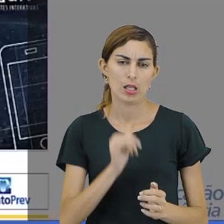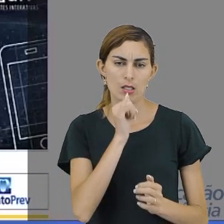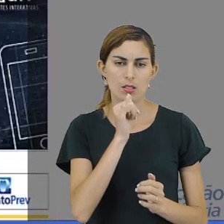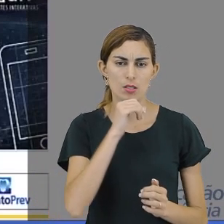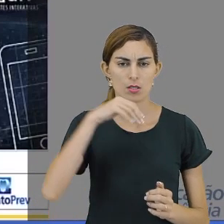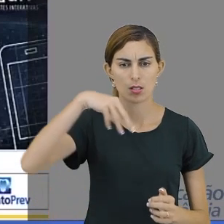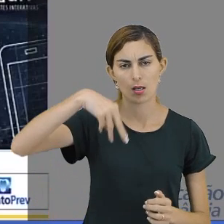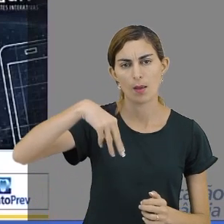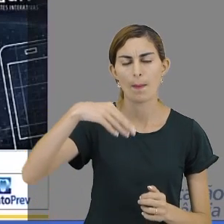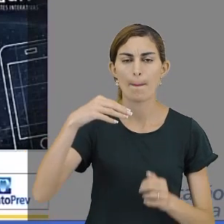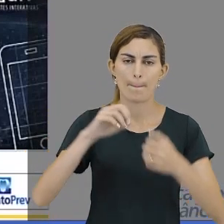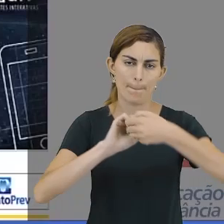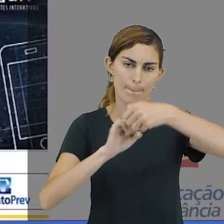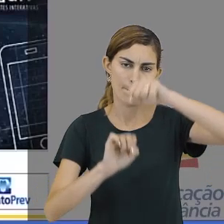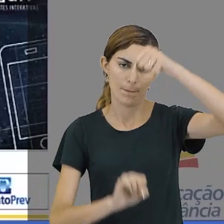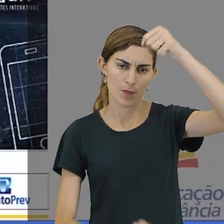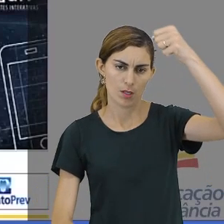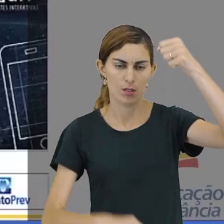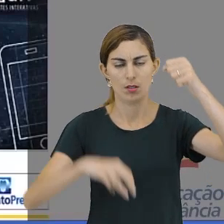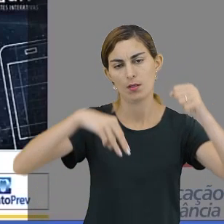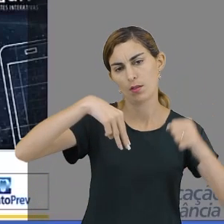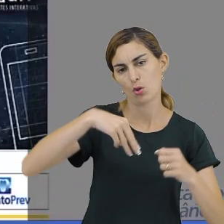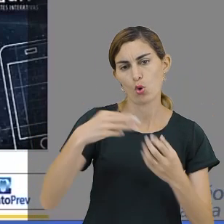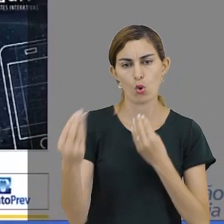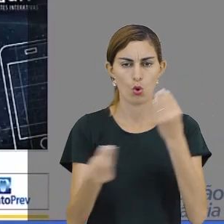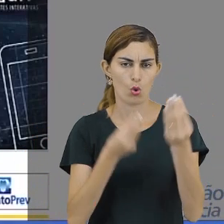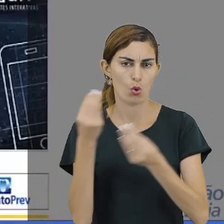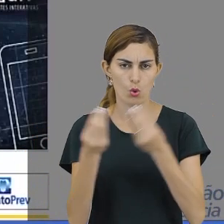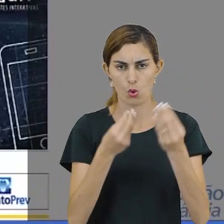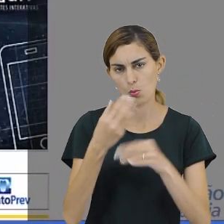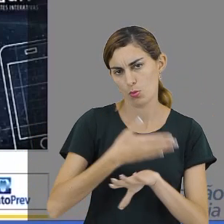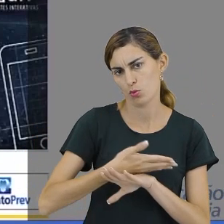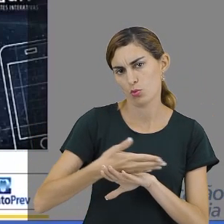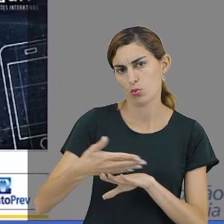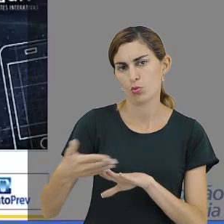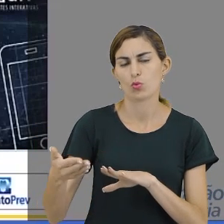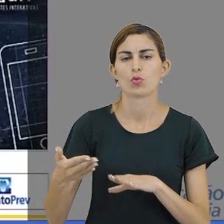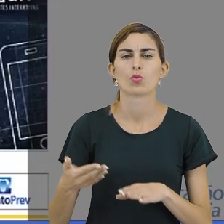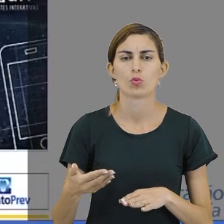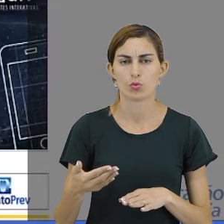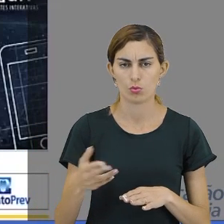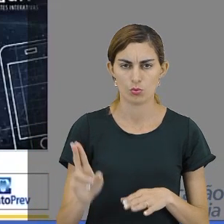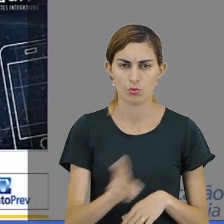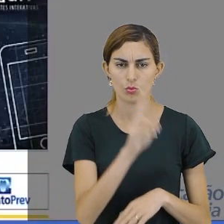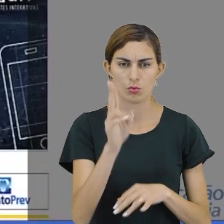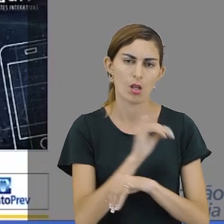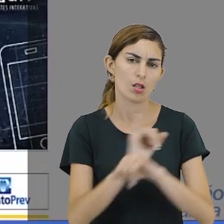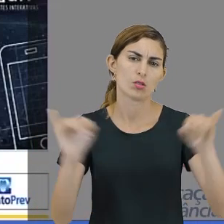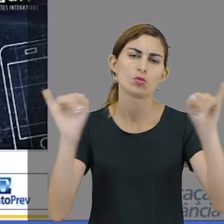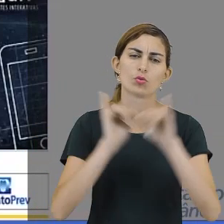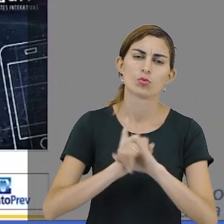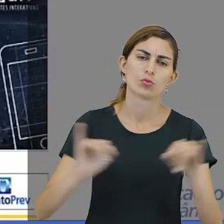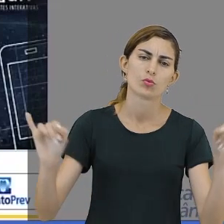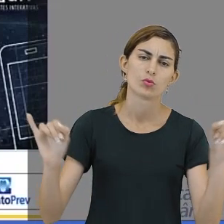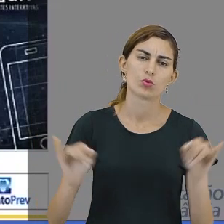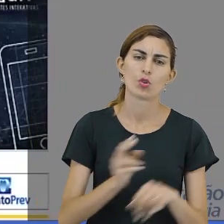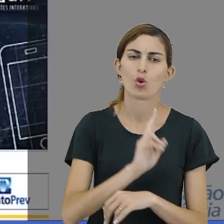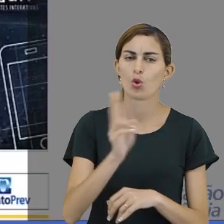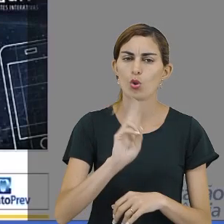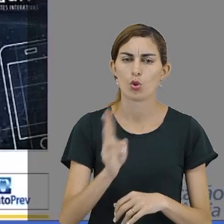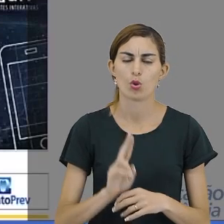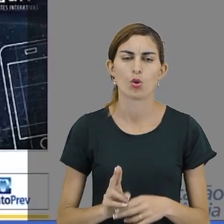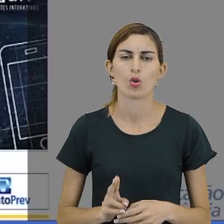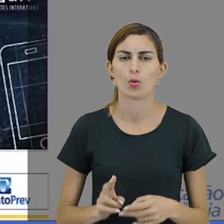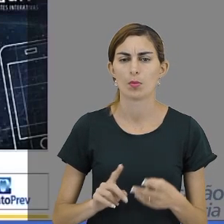aqui, por exemplo, banners que são comumente usados como banners mesmo. Nós temos anúncios e pop-ups e os